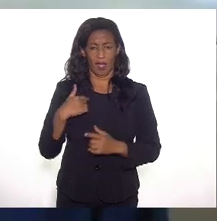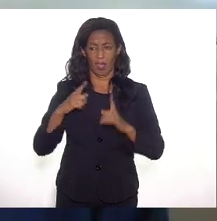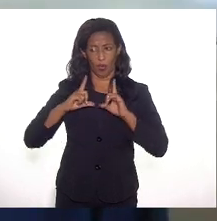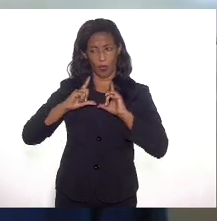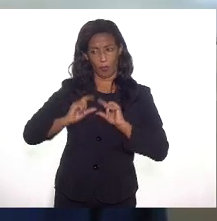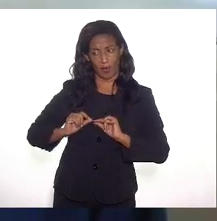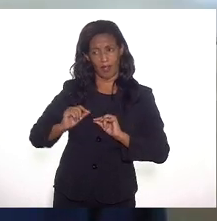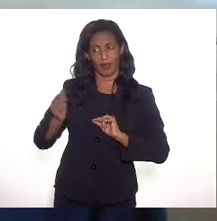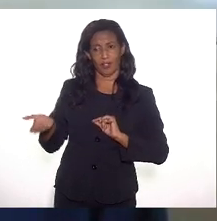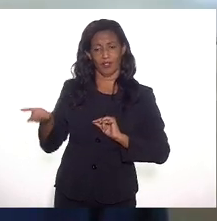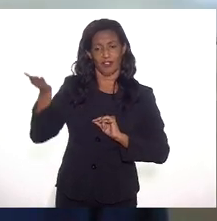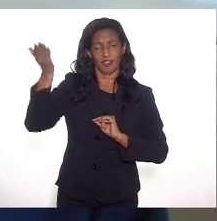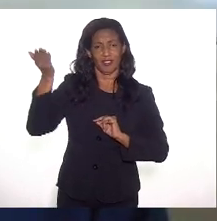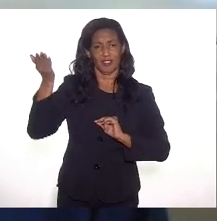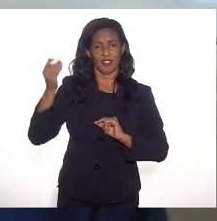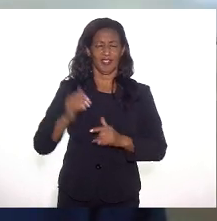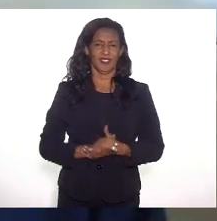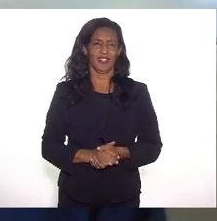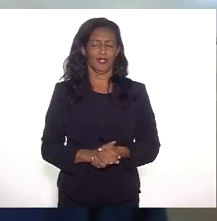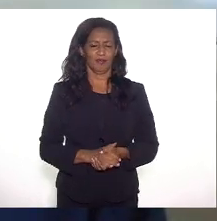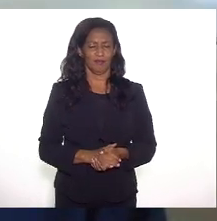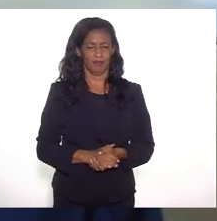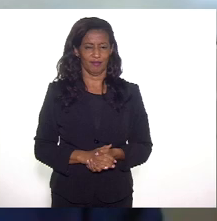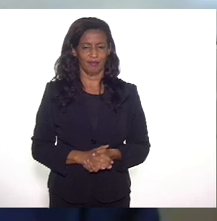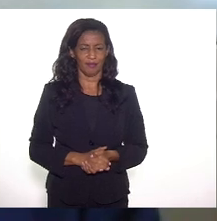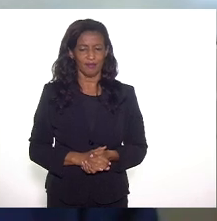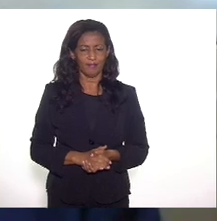Excelência, porque a minha capacidade é menor.